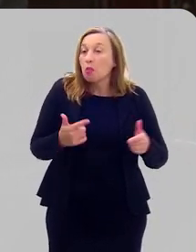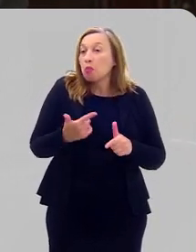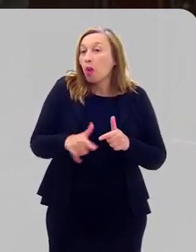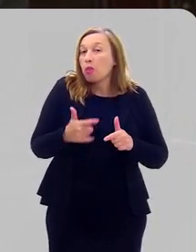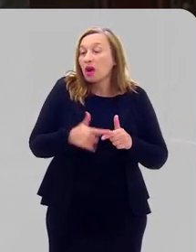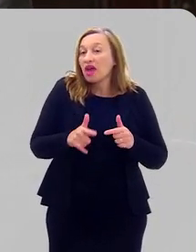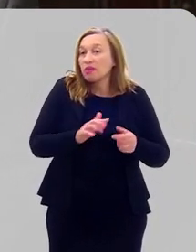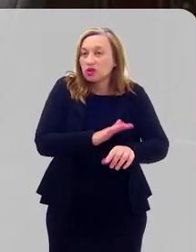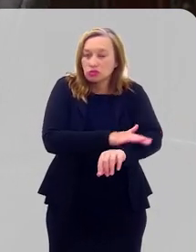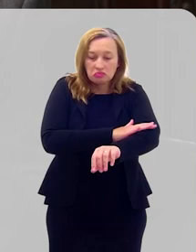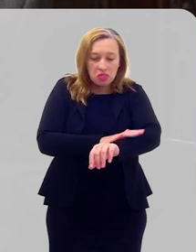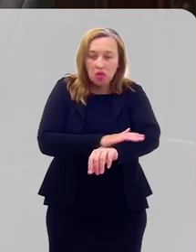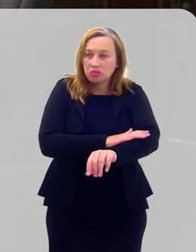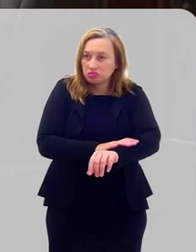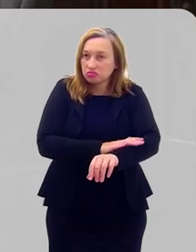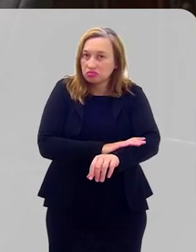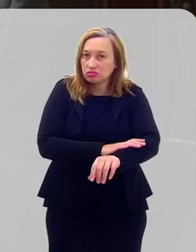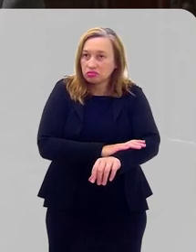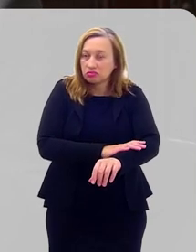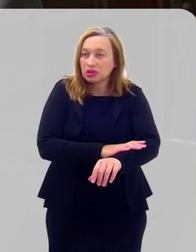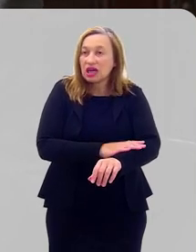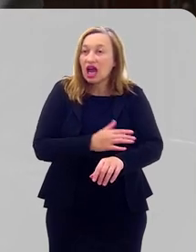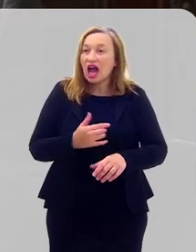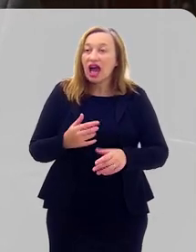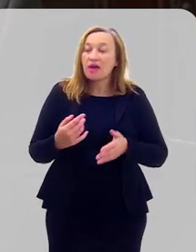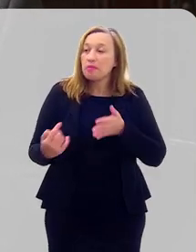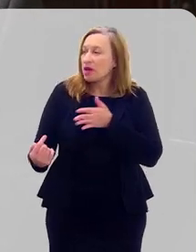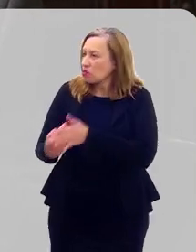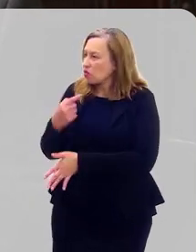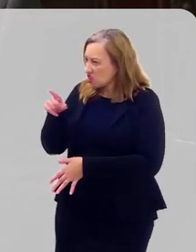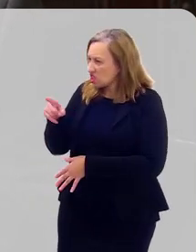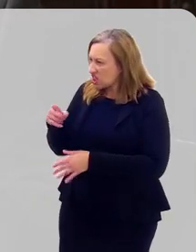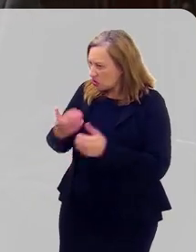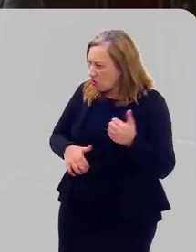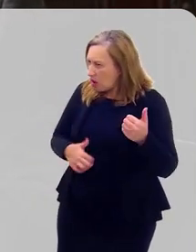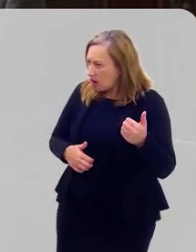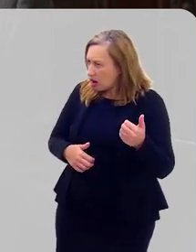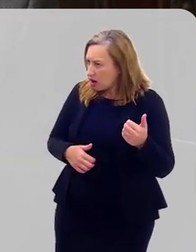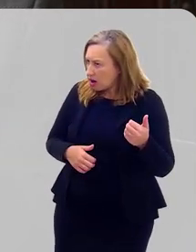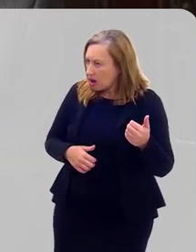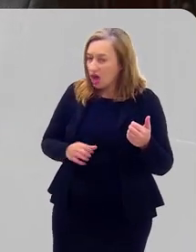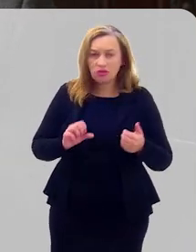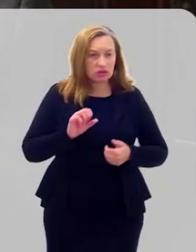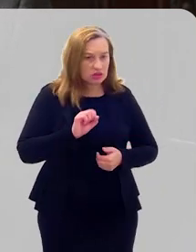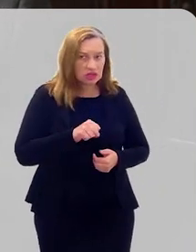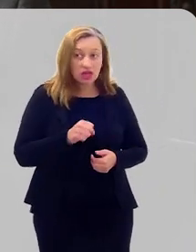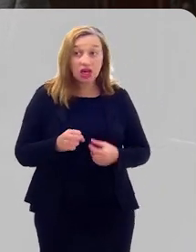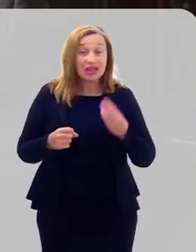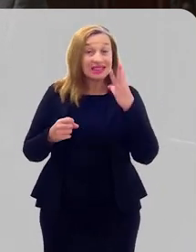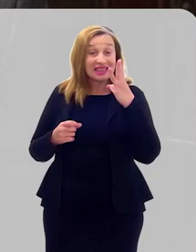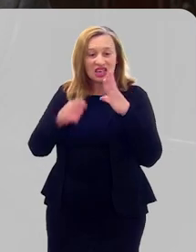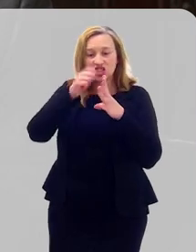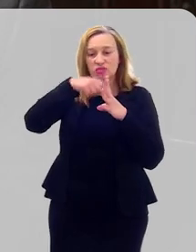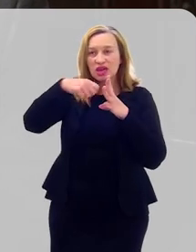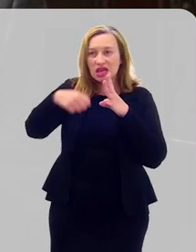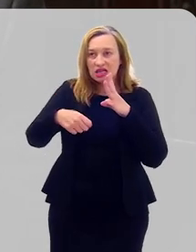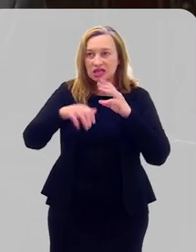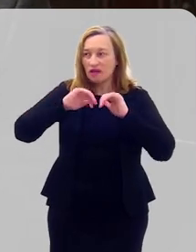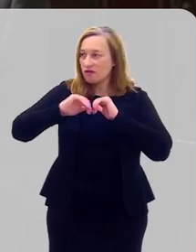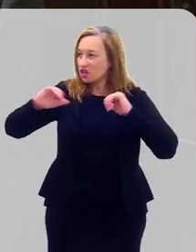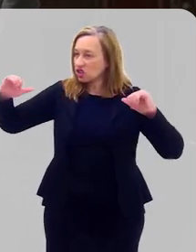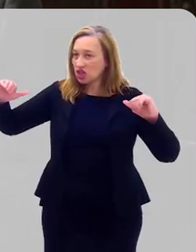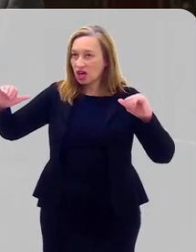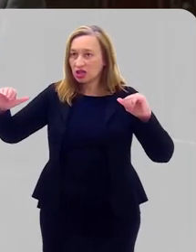tocar. Eles olham para mim assim, pô, tu não toca contrabaixo? Falei, toco. Só que ó, olha o período que Deus me deixou, uns 3 meses sendo bass